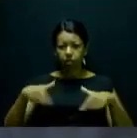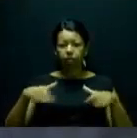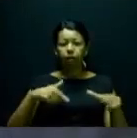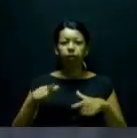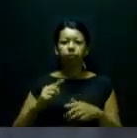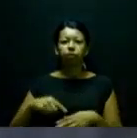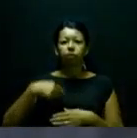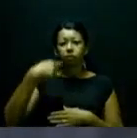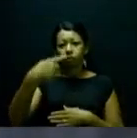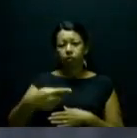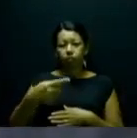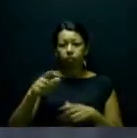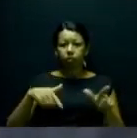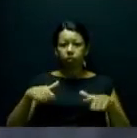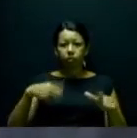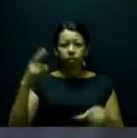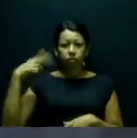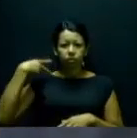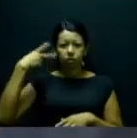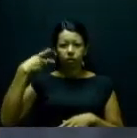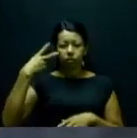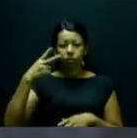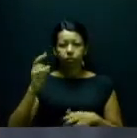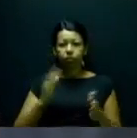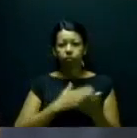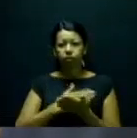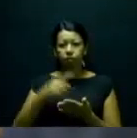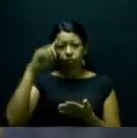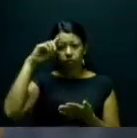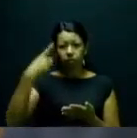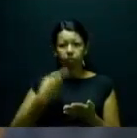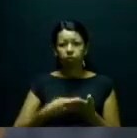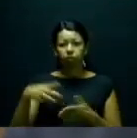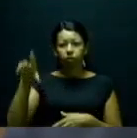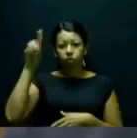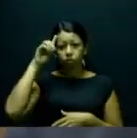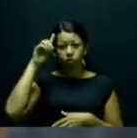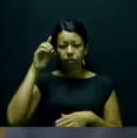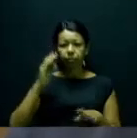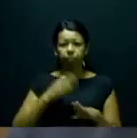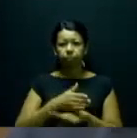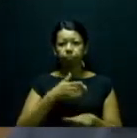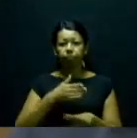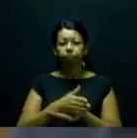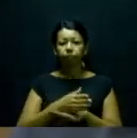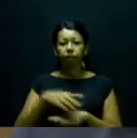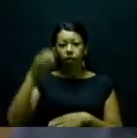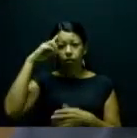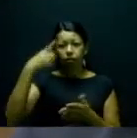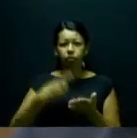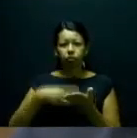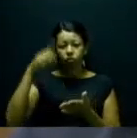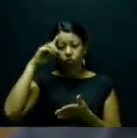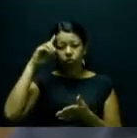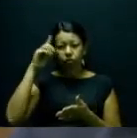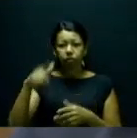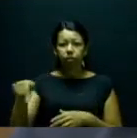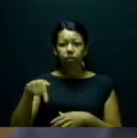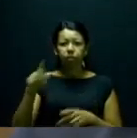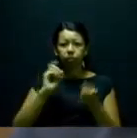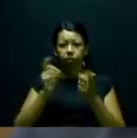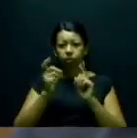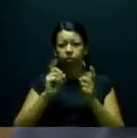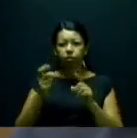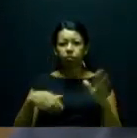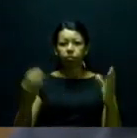Logo após o expediente dos vereadores, entraremos na ordem do dia. E faz parte da ordem do dia desta 7ª sessão